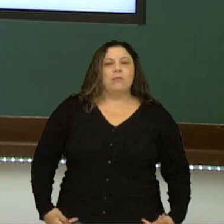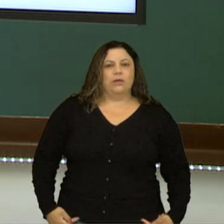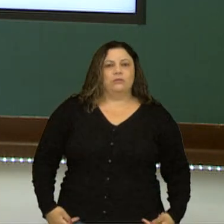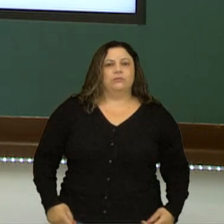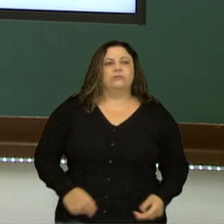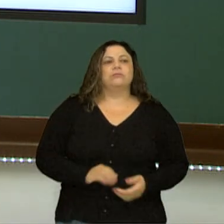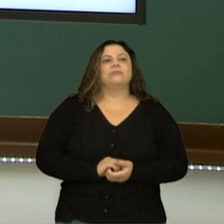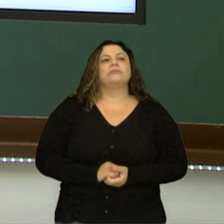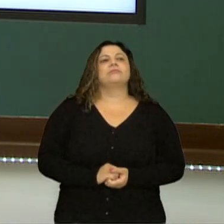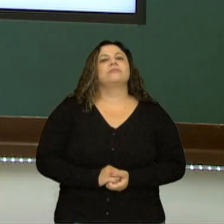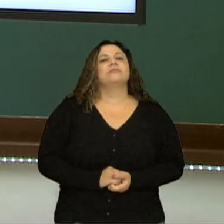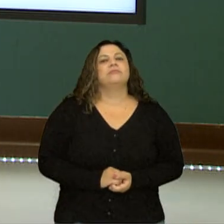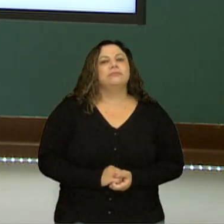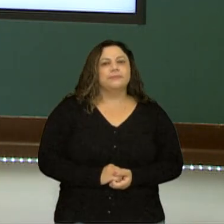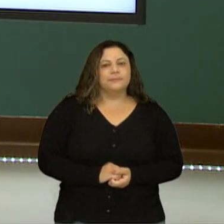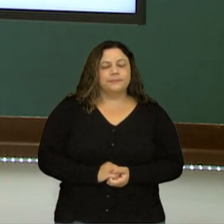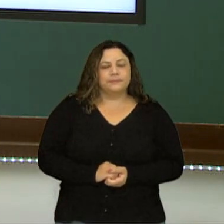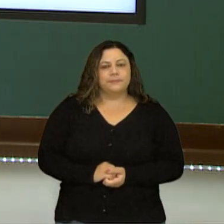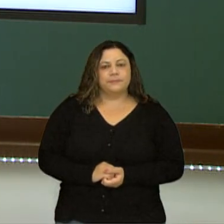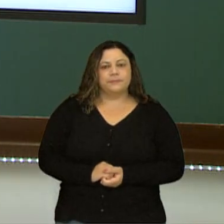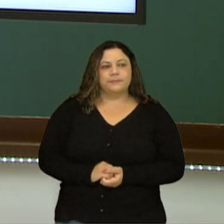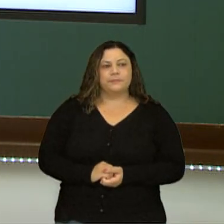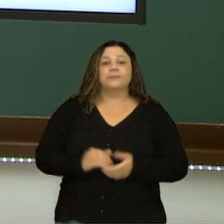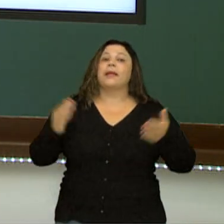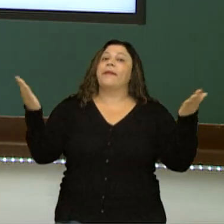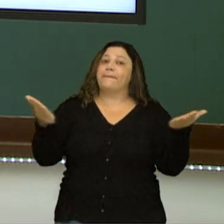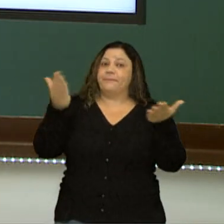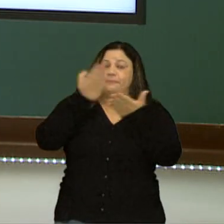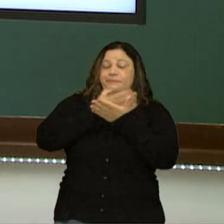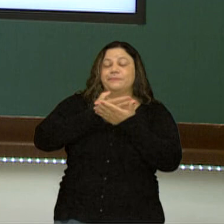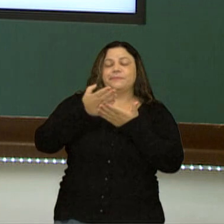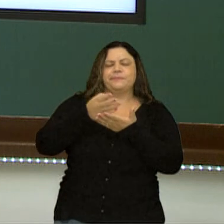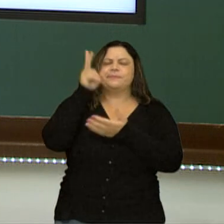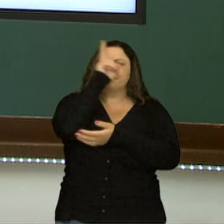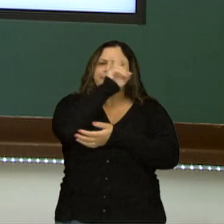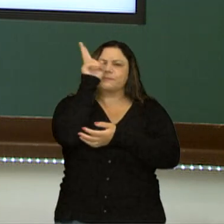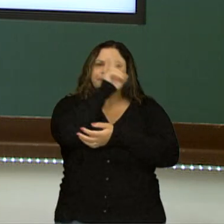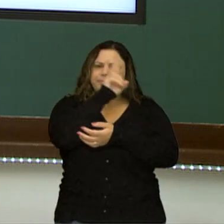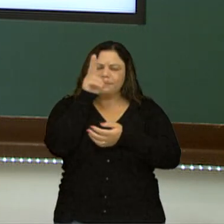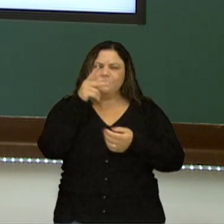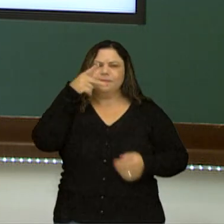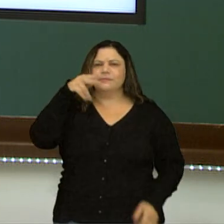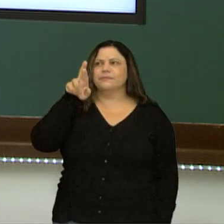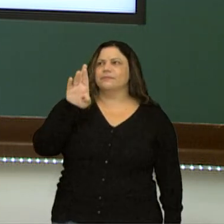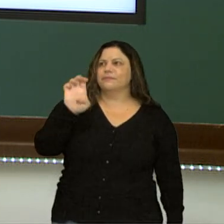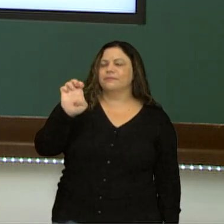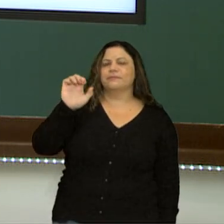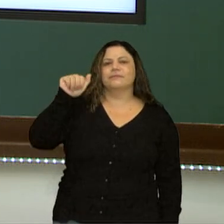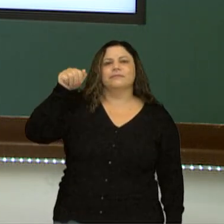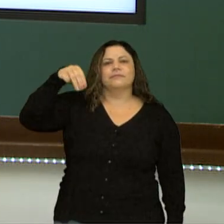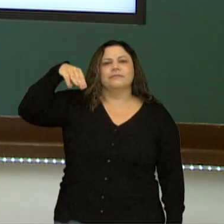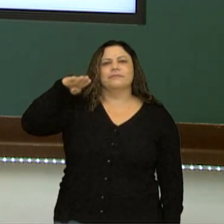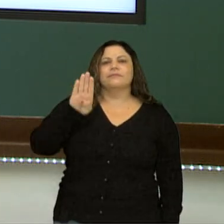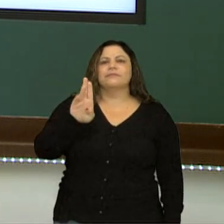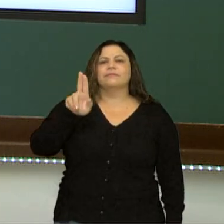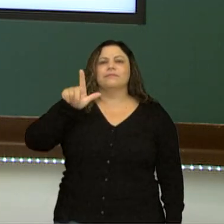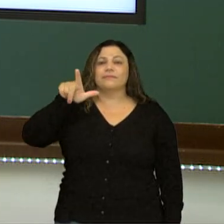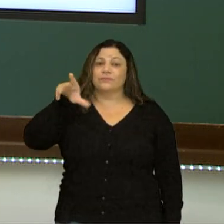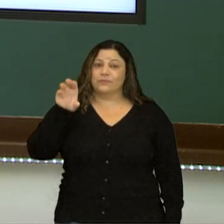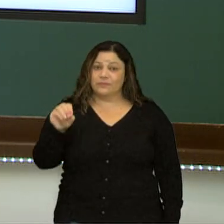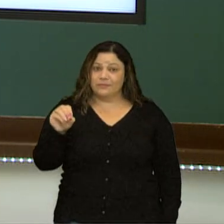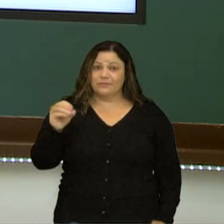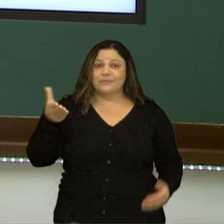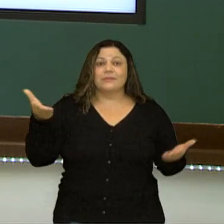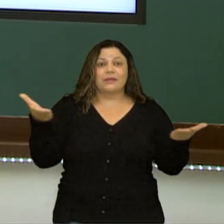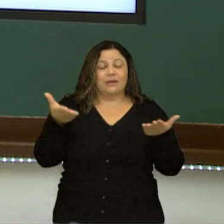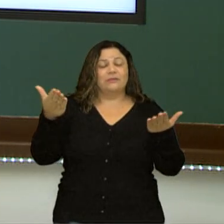humano, lamento informar isso. Partindo desse princípio, lembra que eu falei do preâmbulo? Segura lá! Mas agora a gente vai